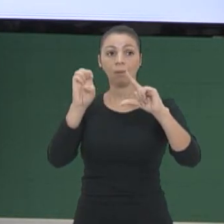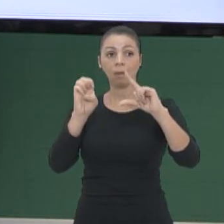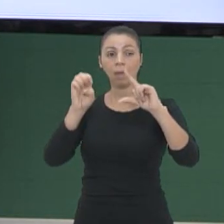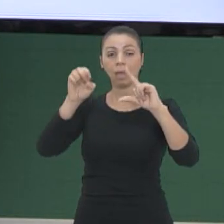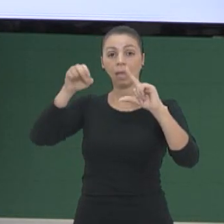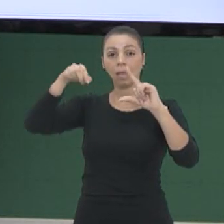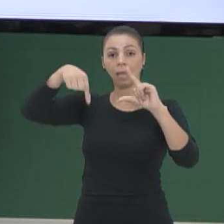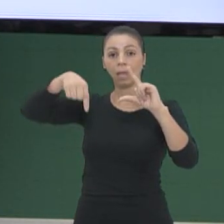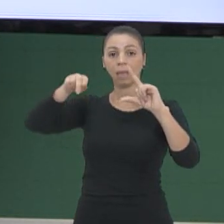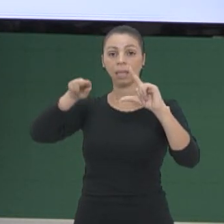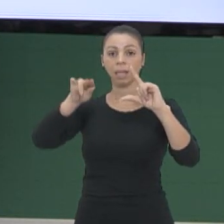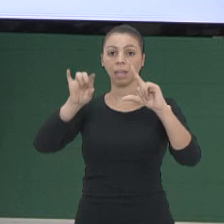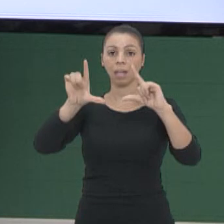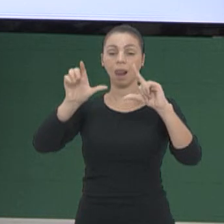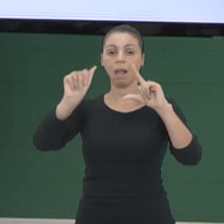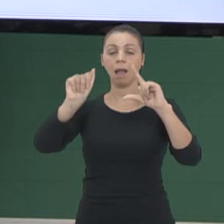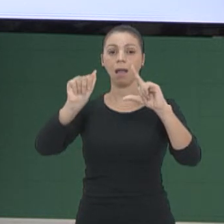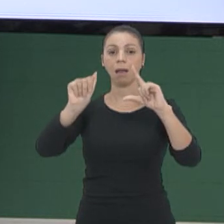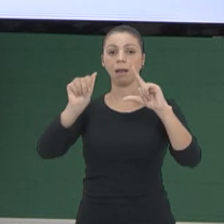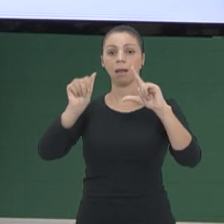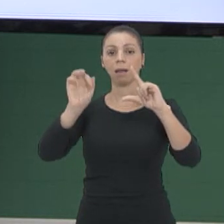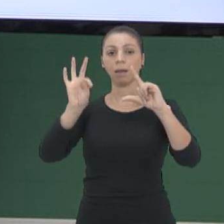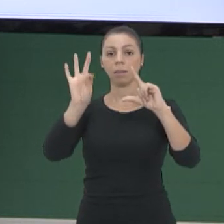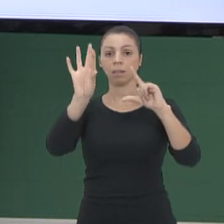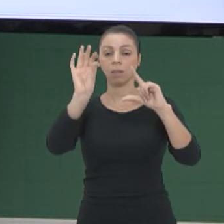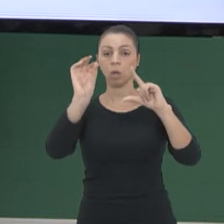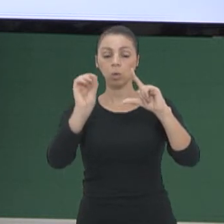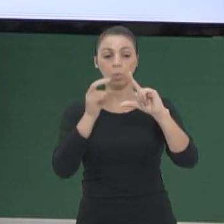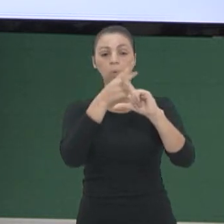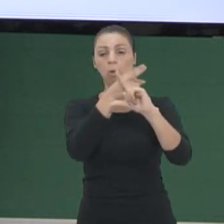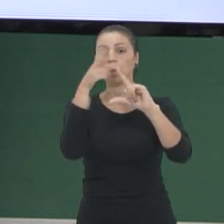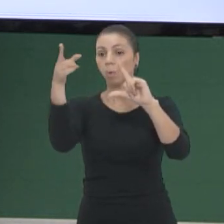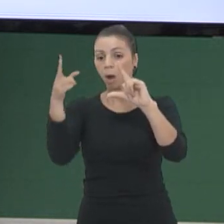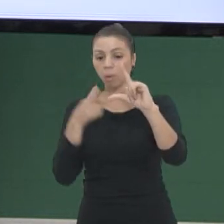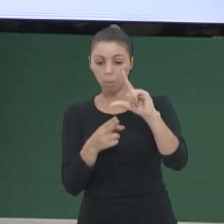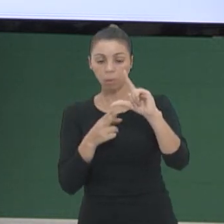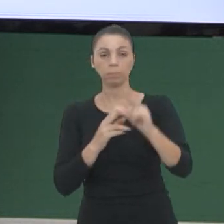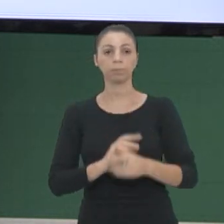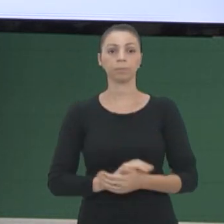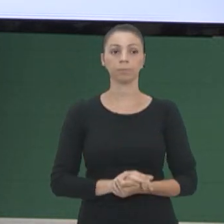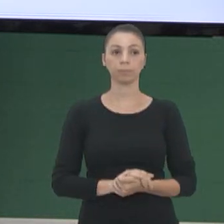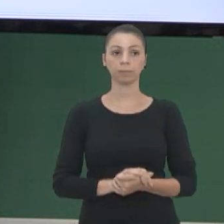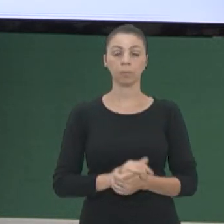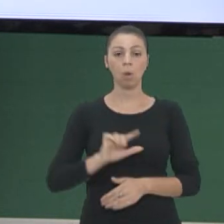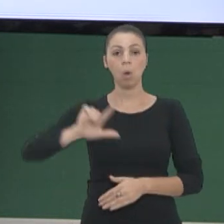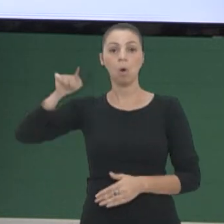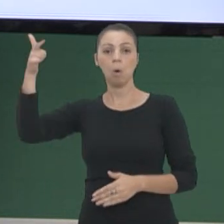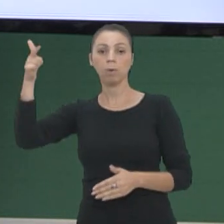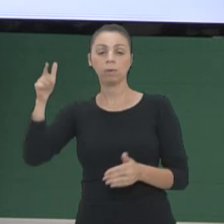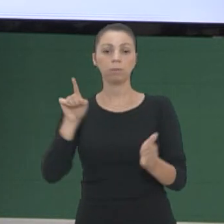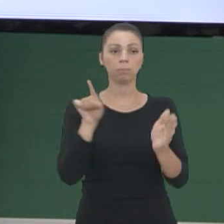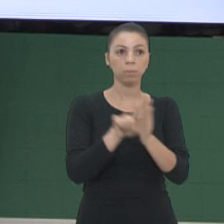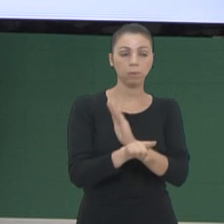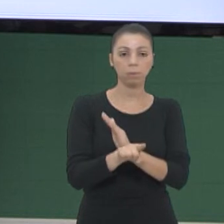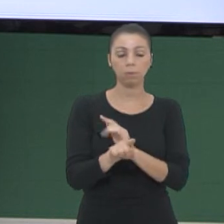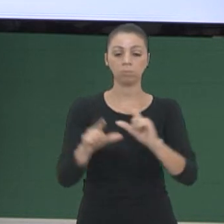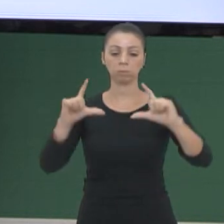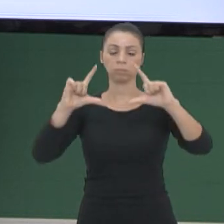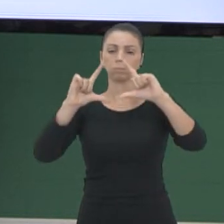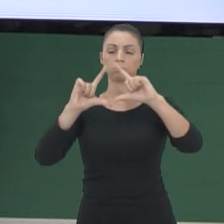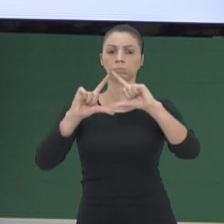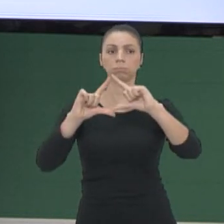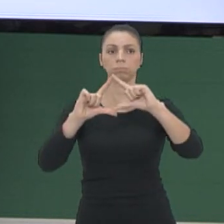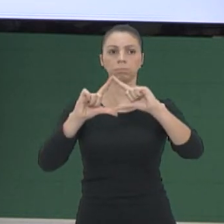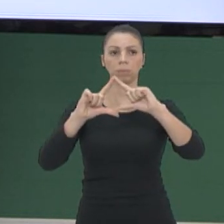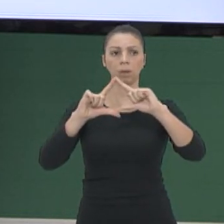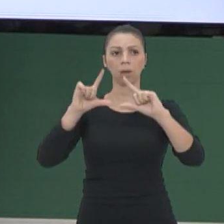os lados iguais. Vamos continuar? Outro quiz. Se o desenho é um triângulo equilátero,